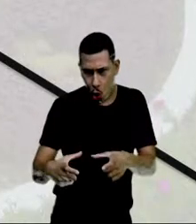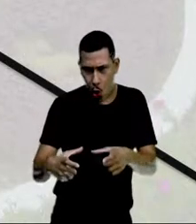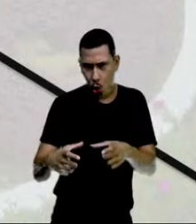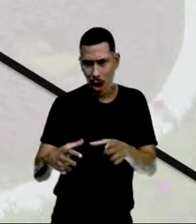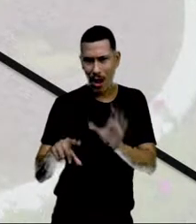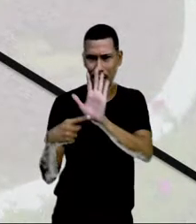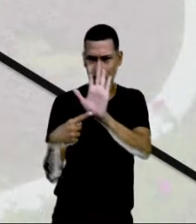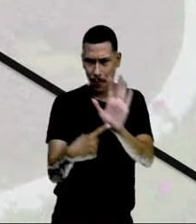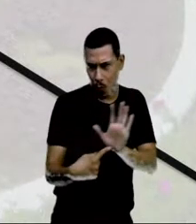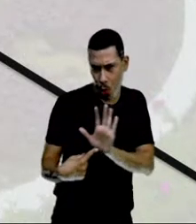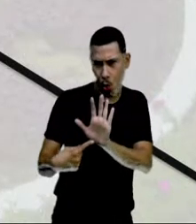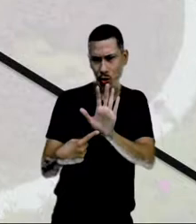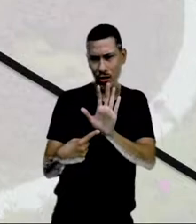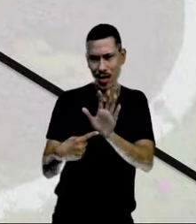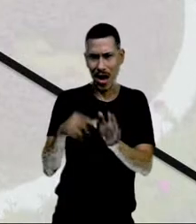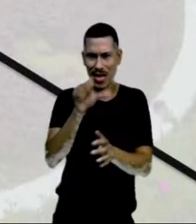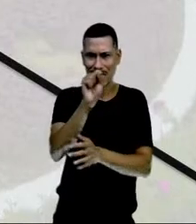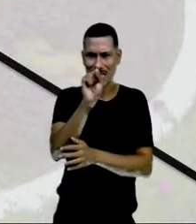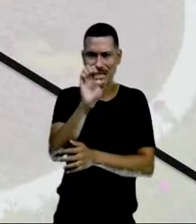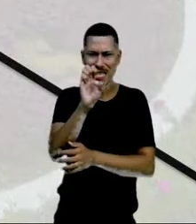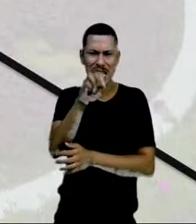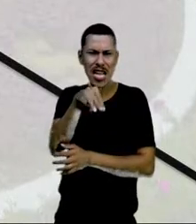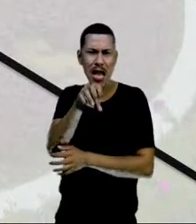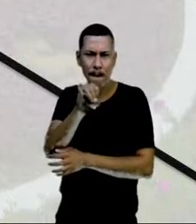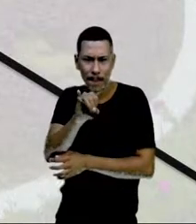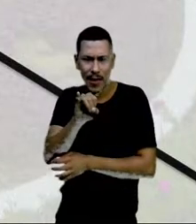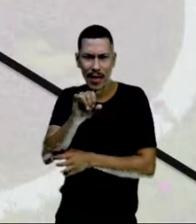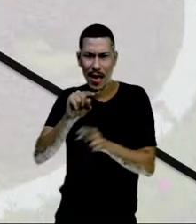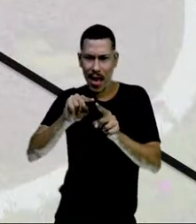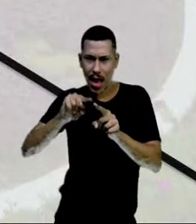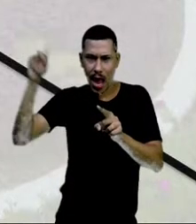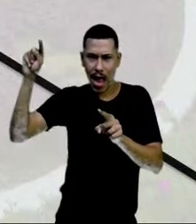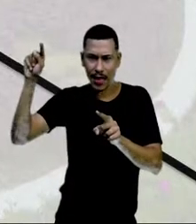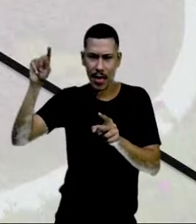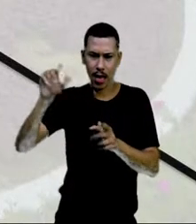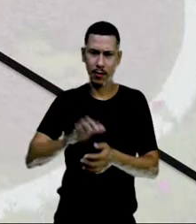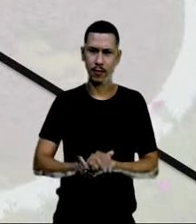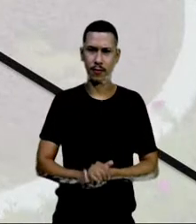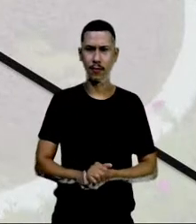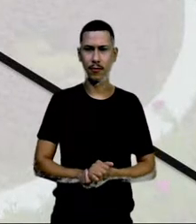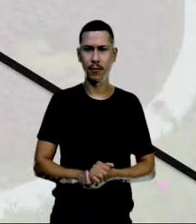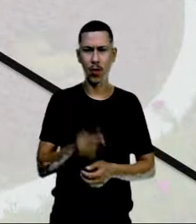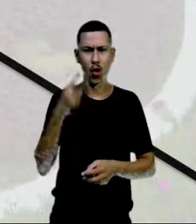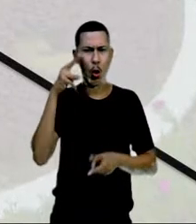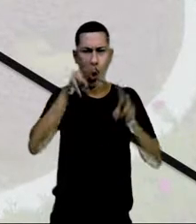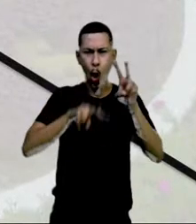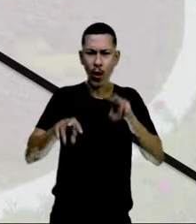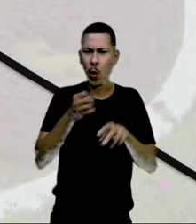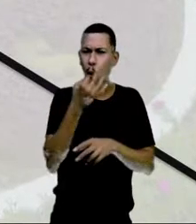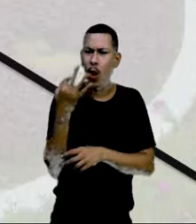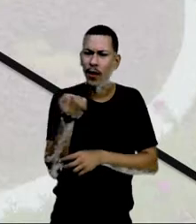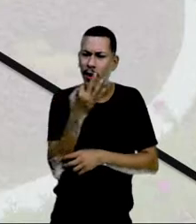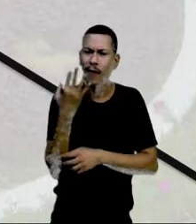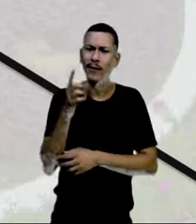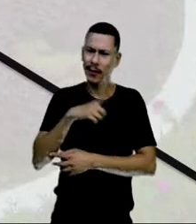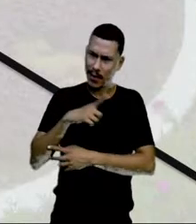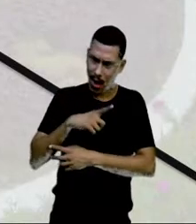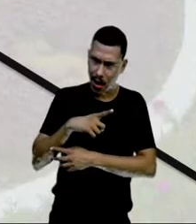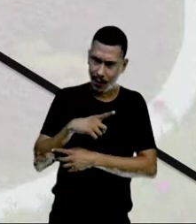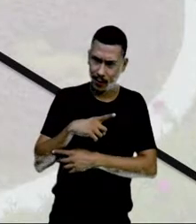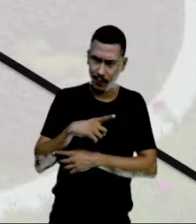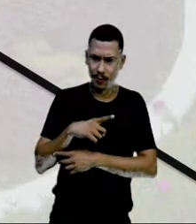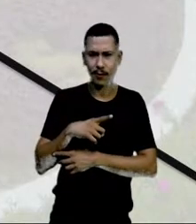duas semi-retas, certo? Que tem um ponto em comum. Tem quantidade? Sim, a gente